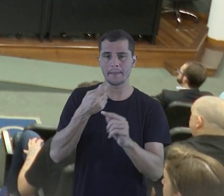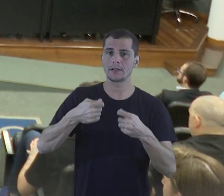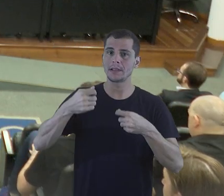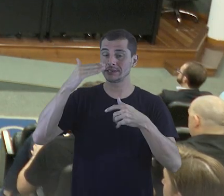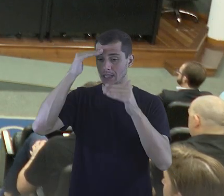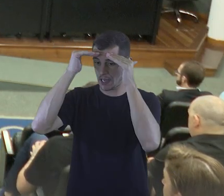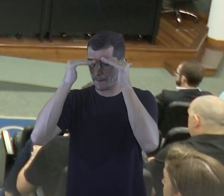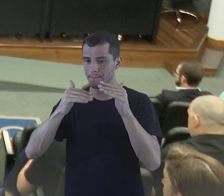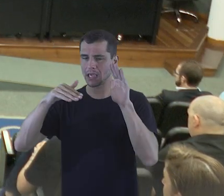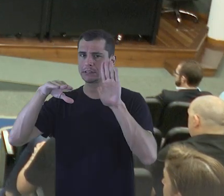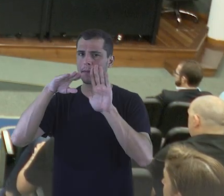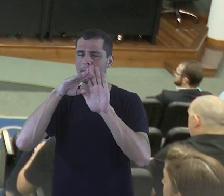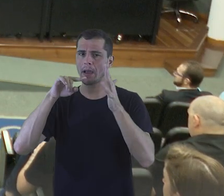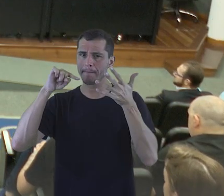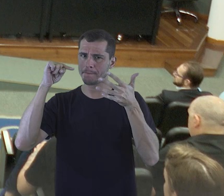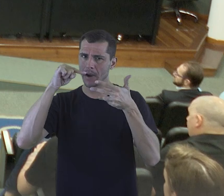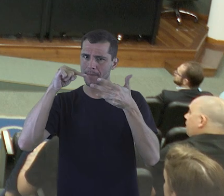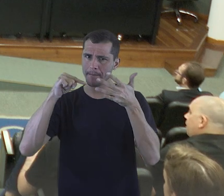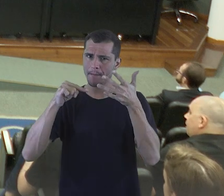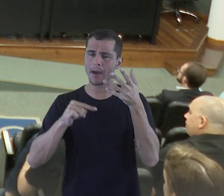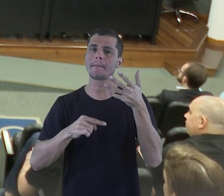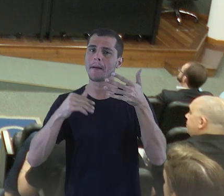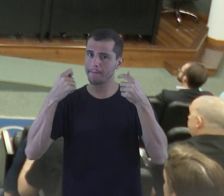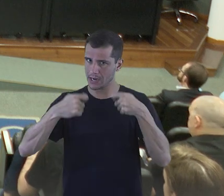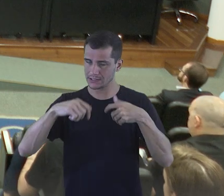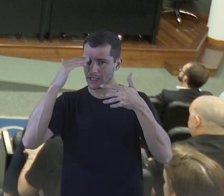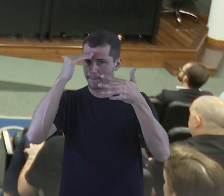requisitos e aqui deixa eu até buscar